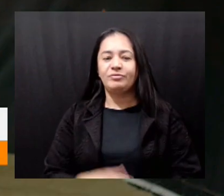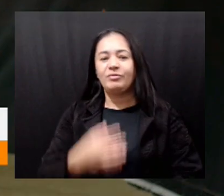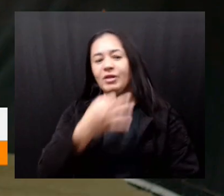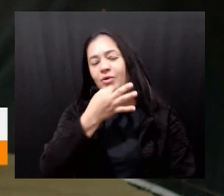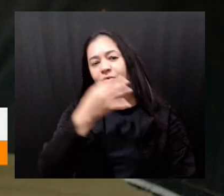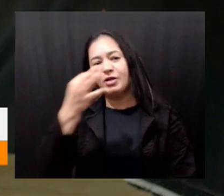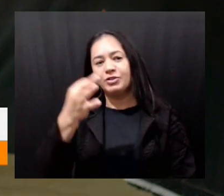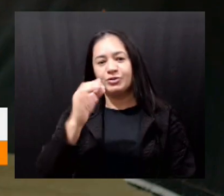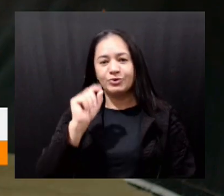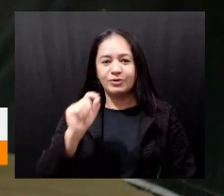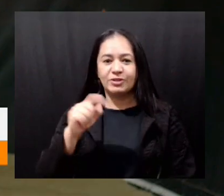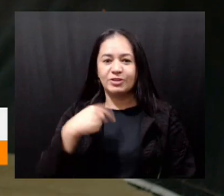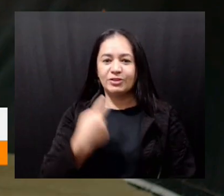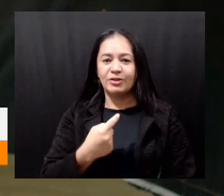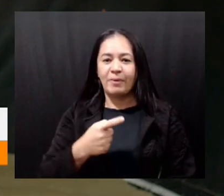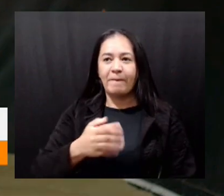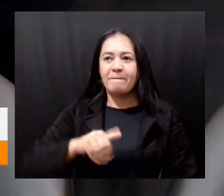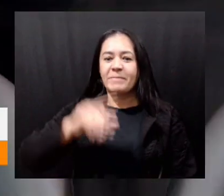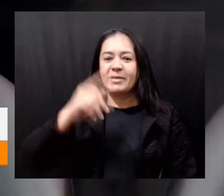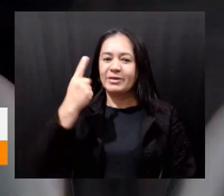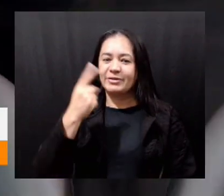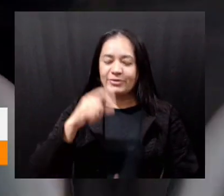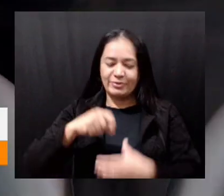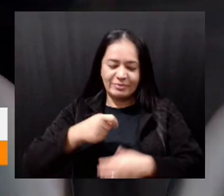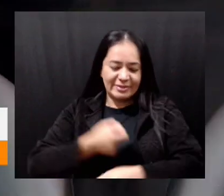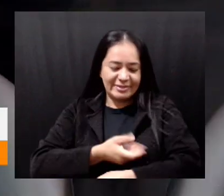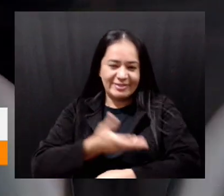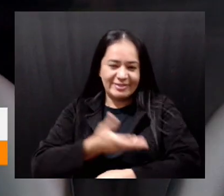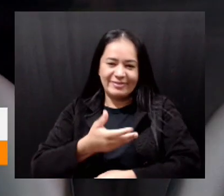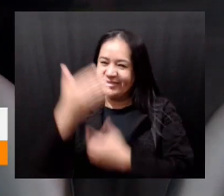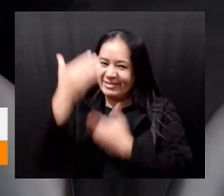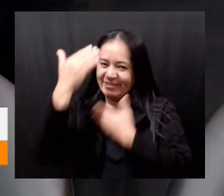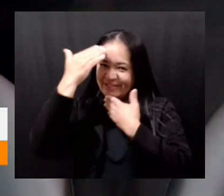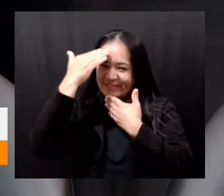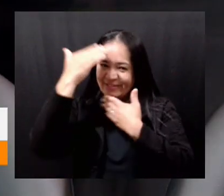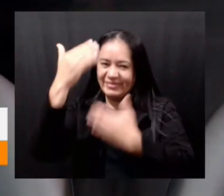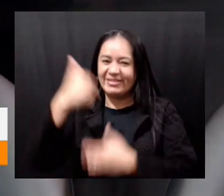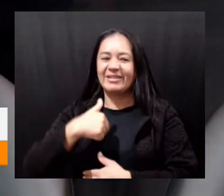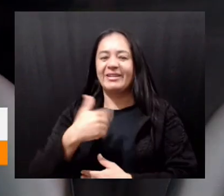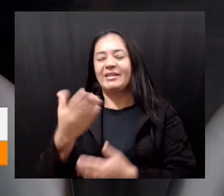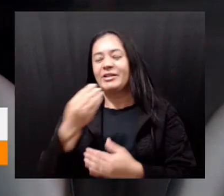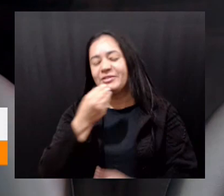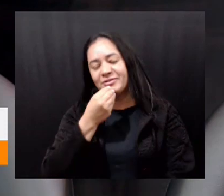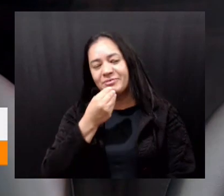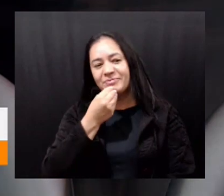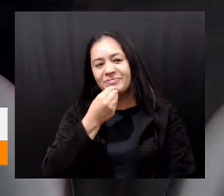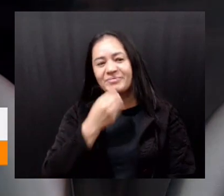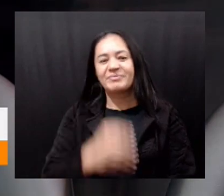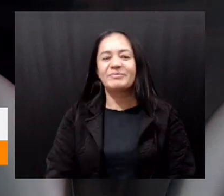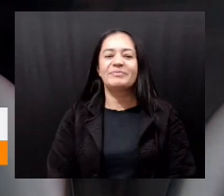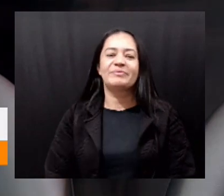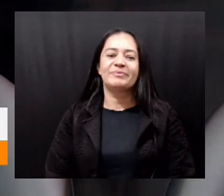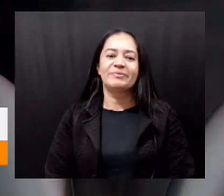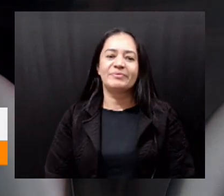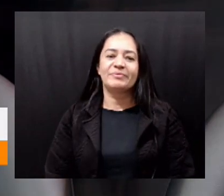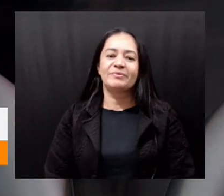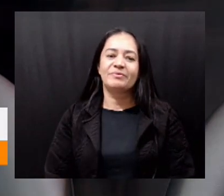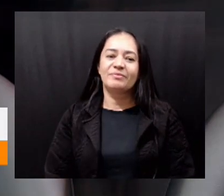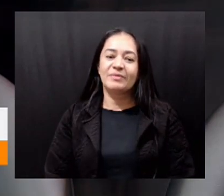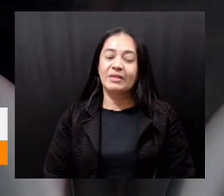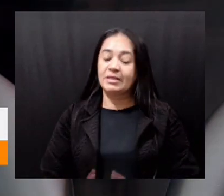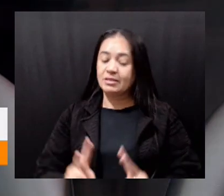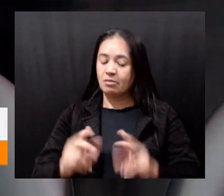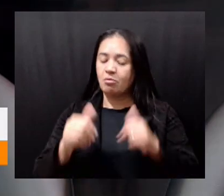uma sementinha, Karina. Obrigada, viu? Obrigada pela oportunidade. É sempre bom poder